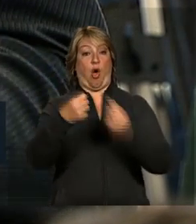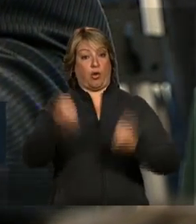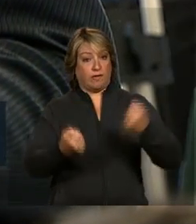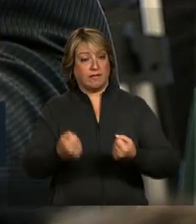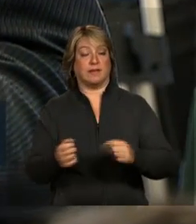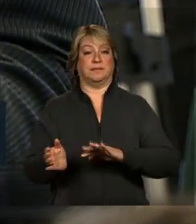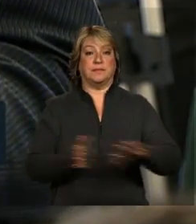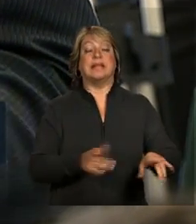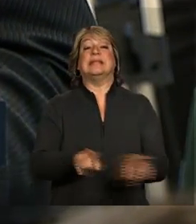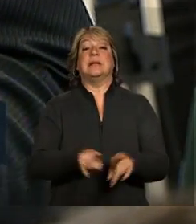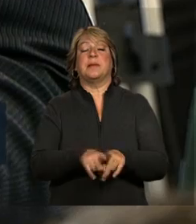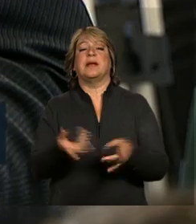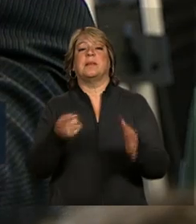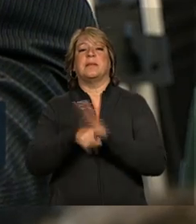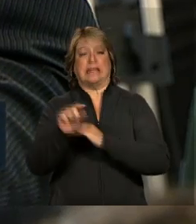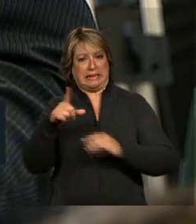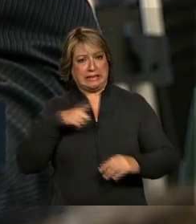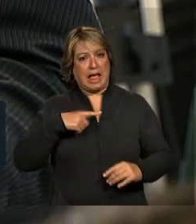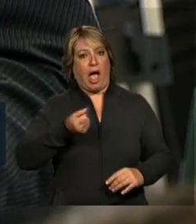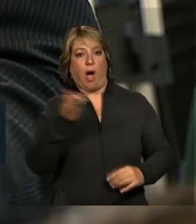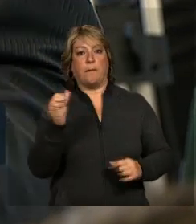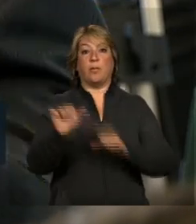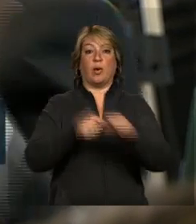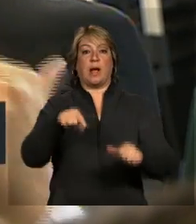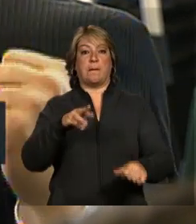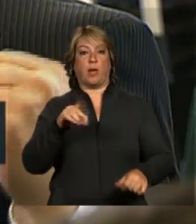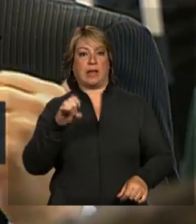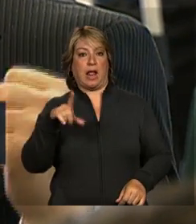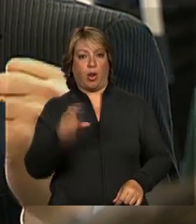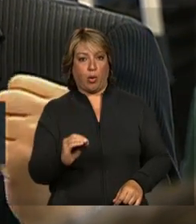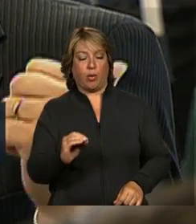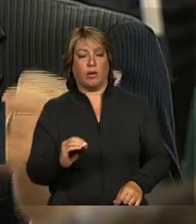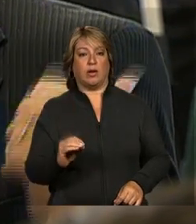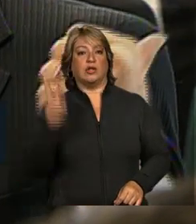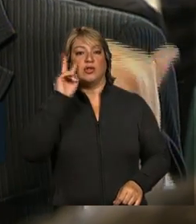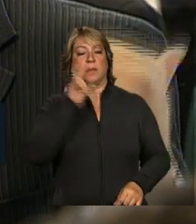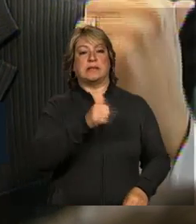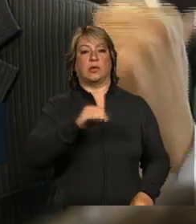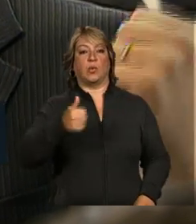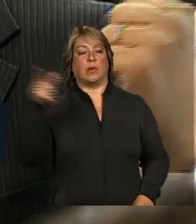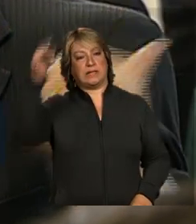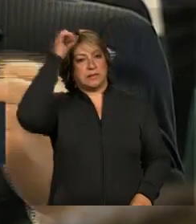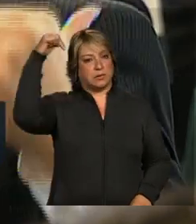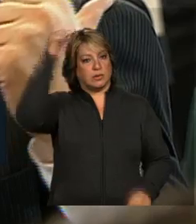destacar ainda que se tem alguma mudança nesse modelo com relação a 101 Espírito Santo que tá